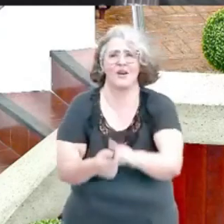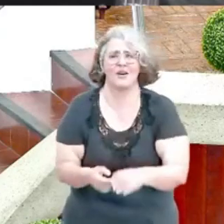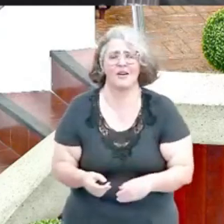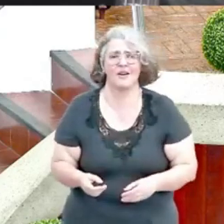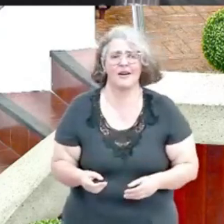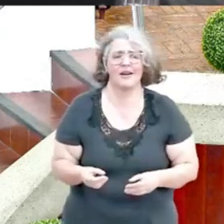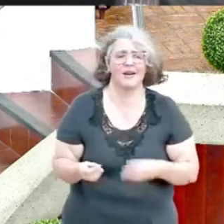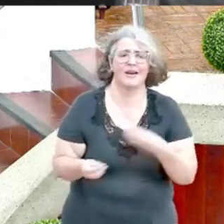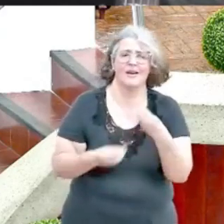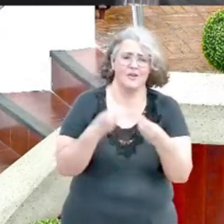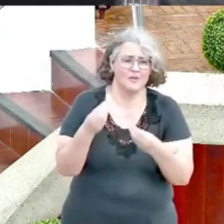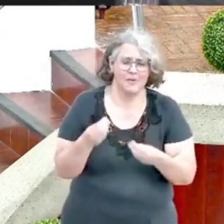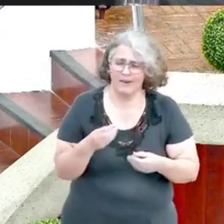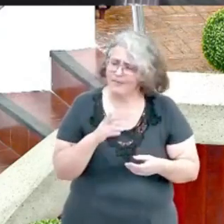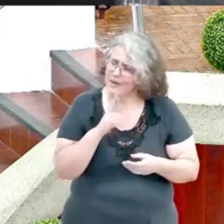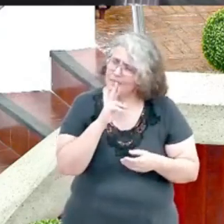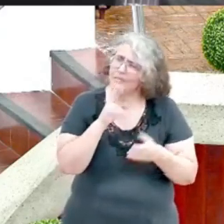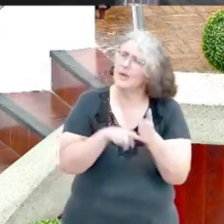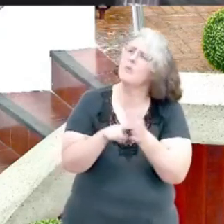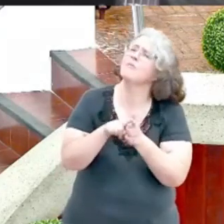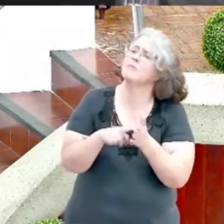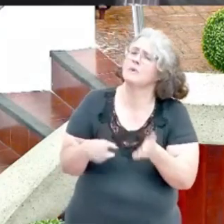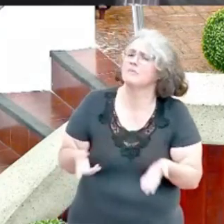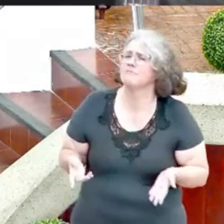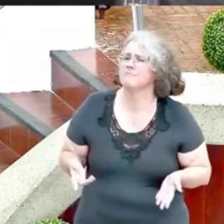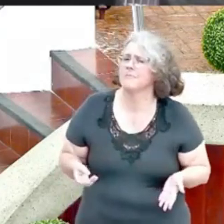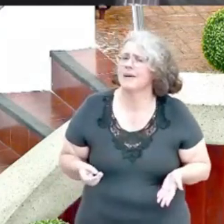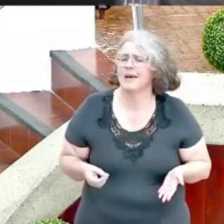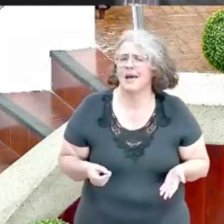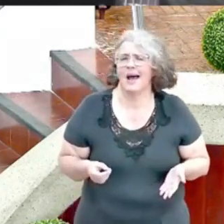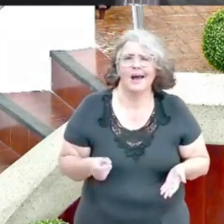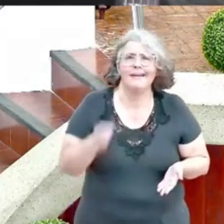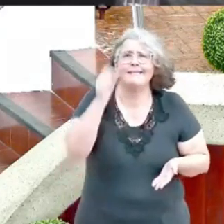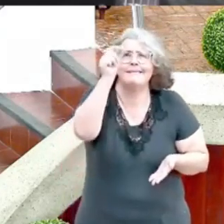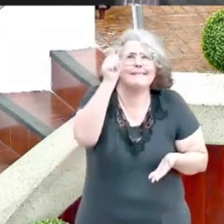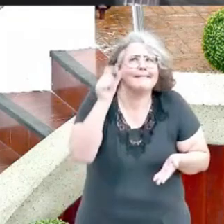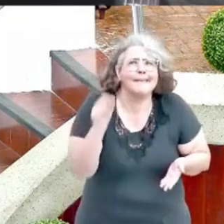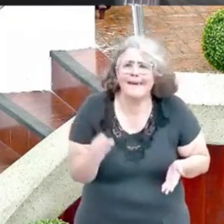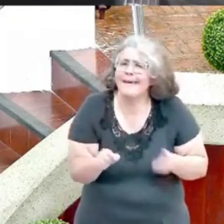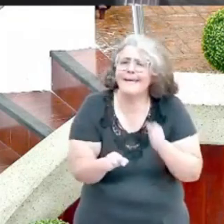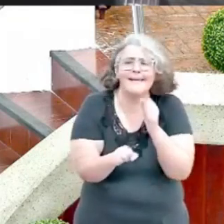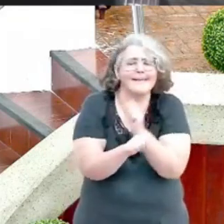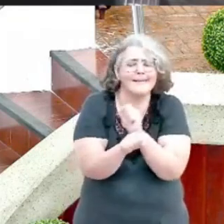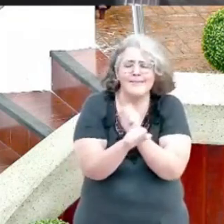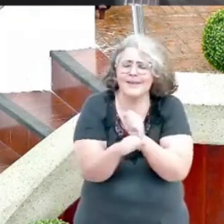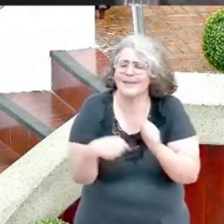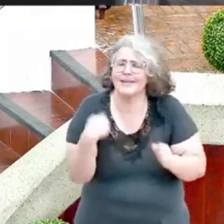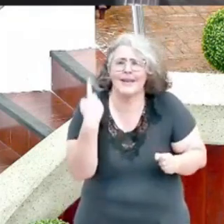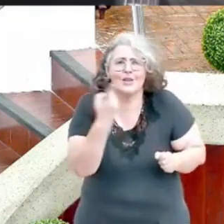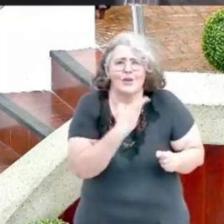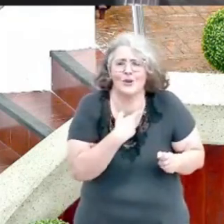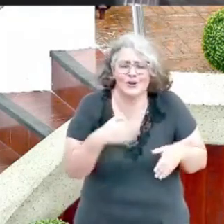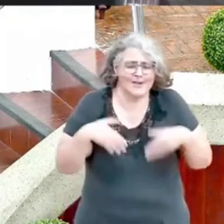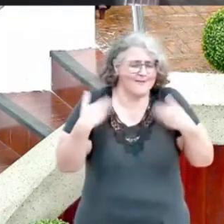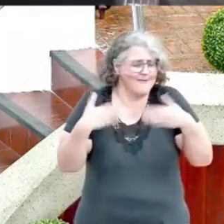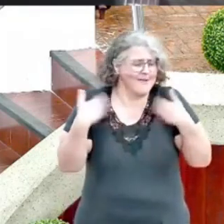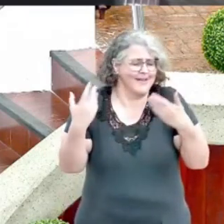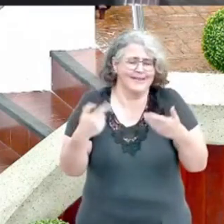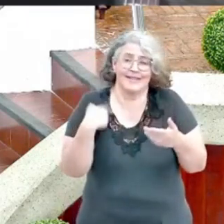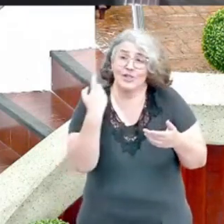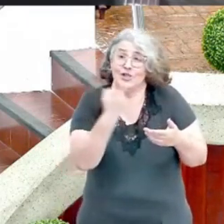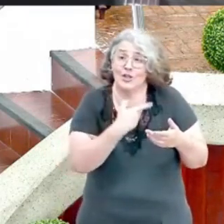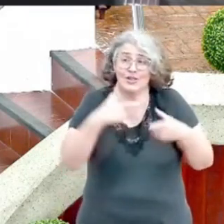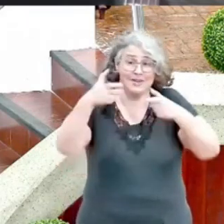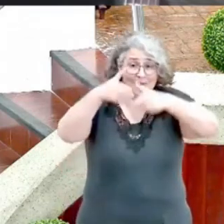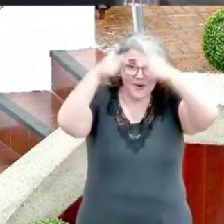pergunta retórica, né? Pois quem é a nossa esperança, ou alegria, ou coroa em que exultamos